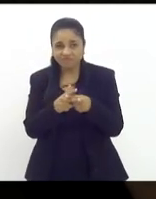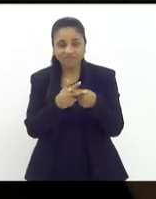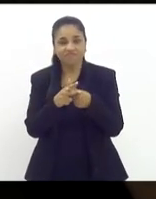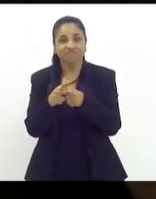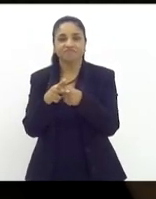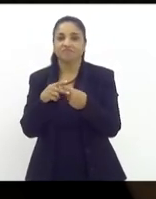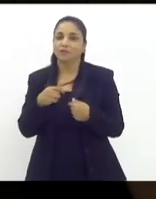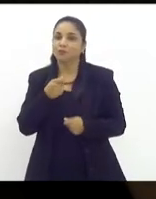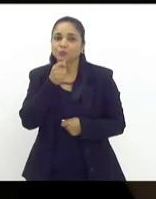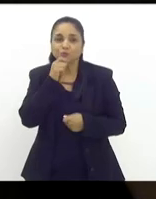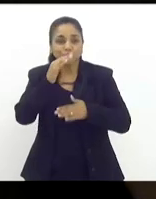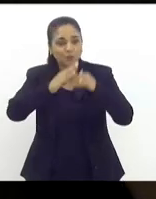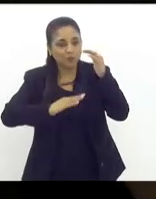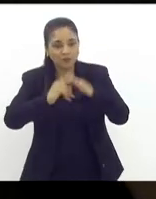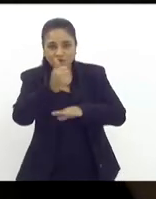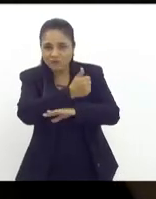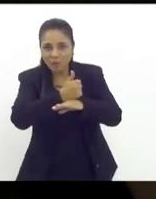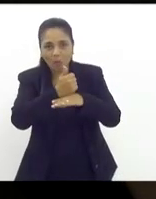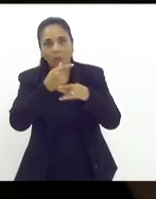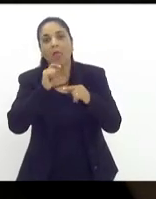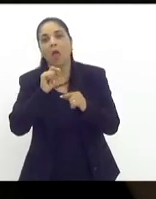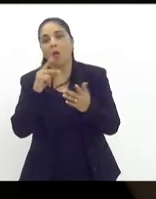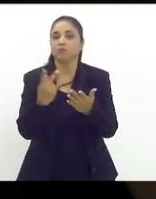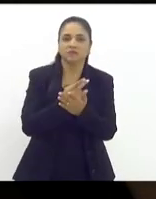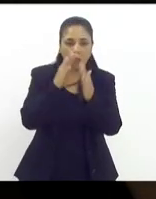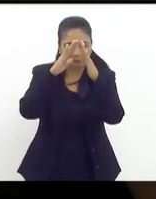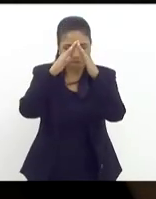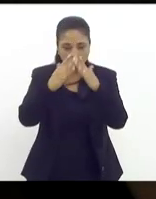profissional habilitado e jogou o prédio no chão.